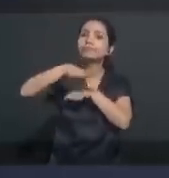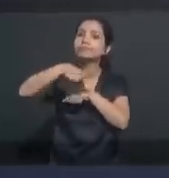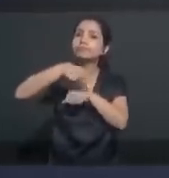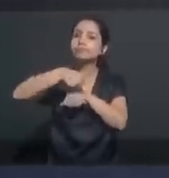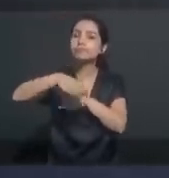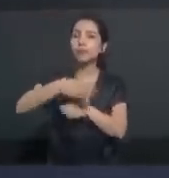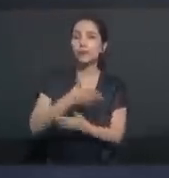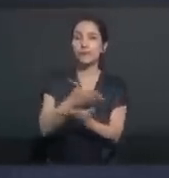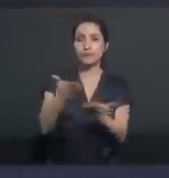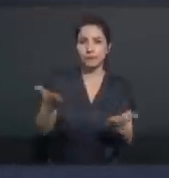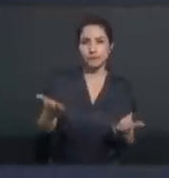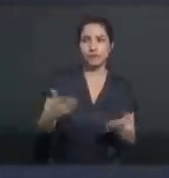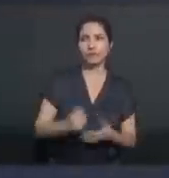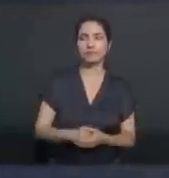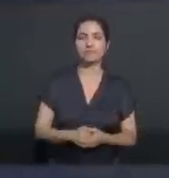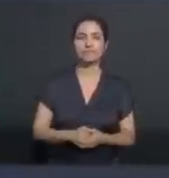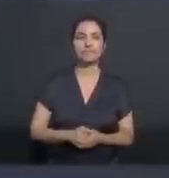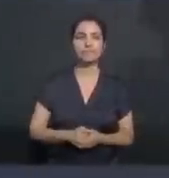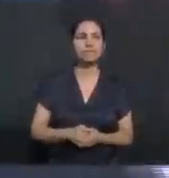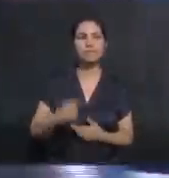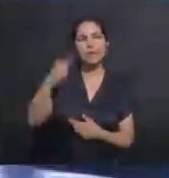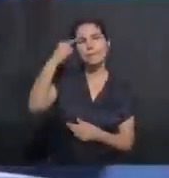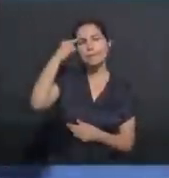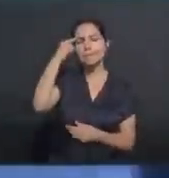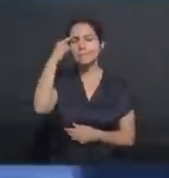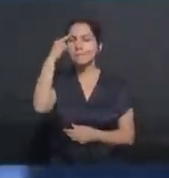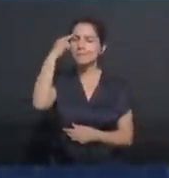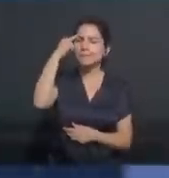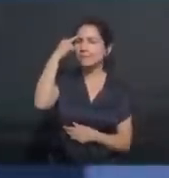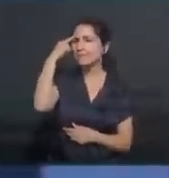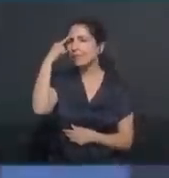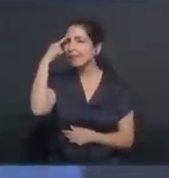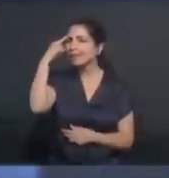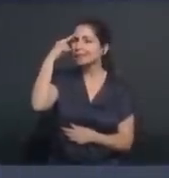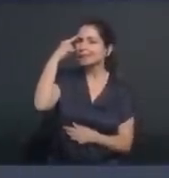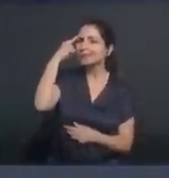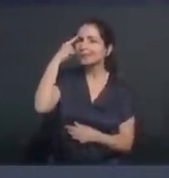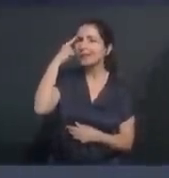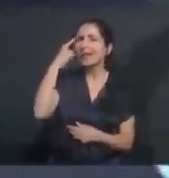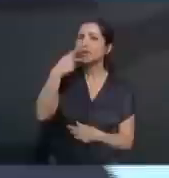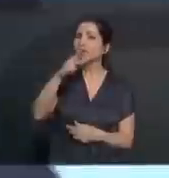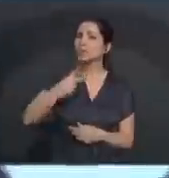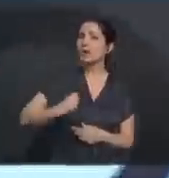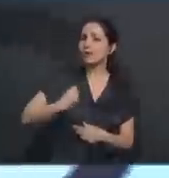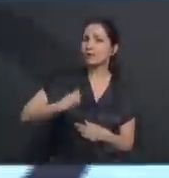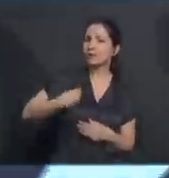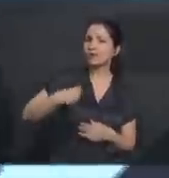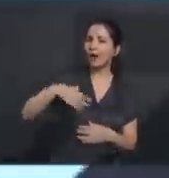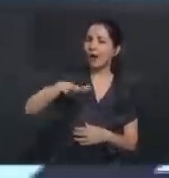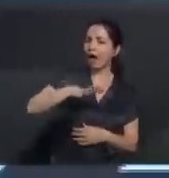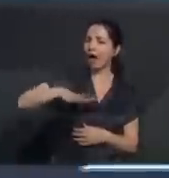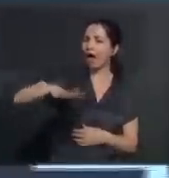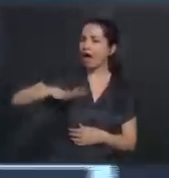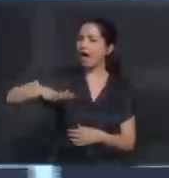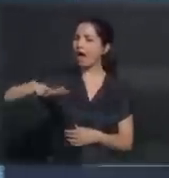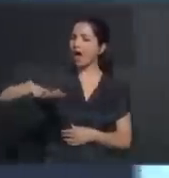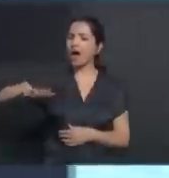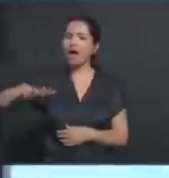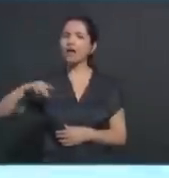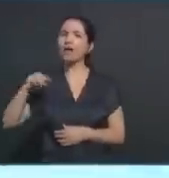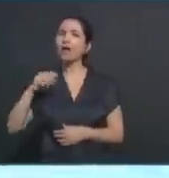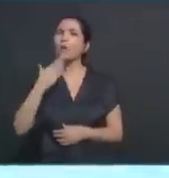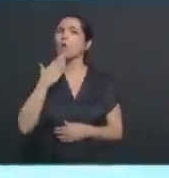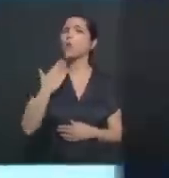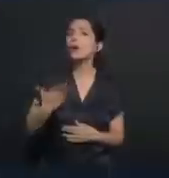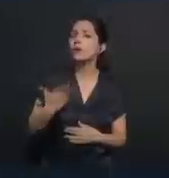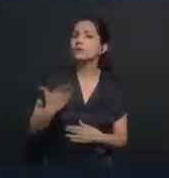Eu queria que você, nesse momento, pensasse em que áreas você tem sido infiel ou negligente. E